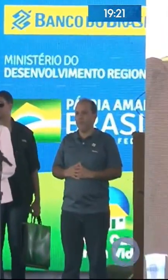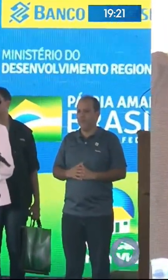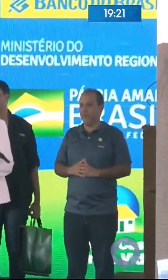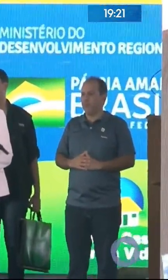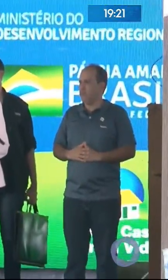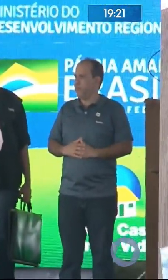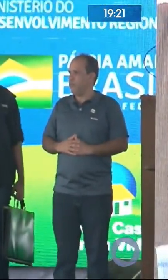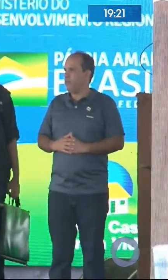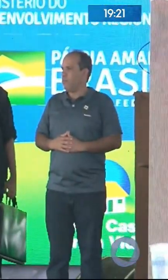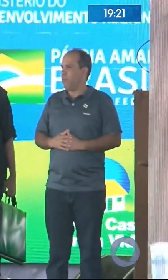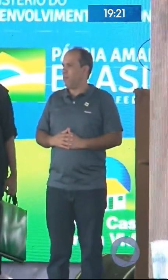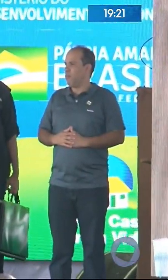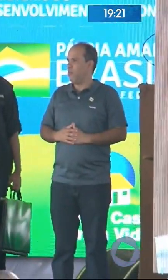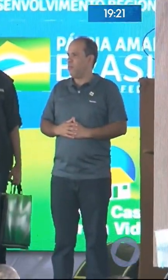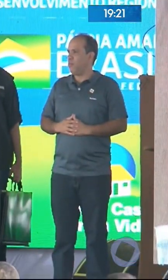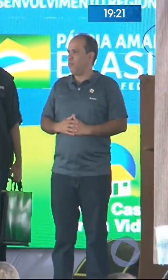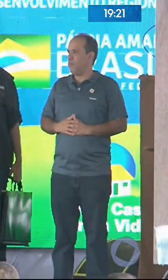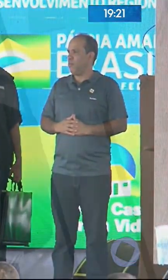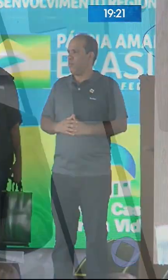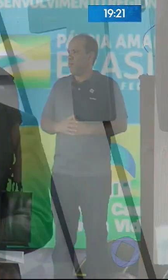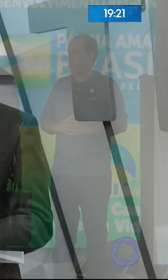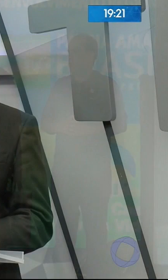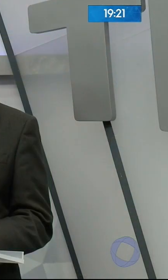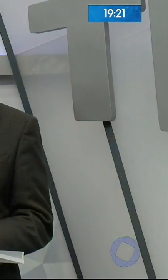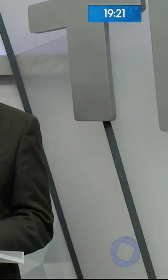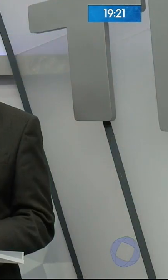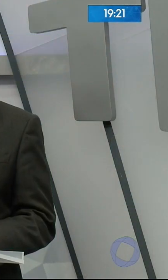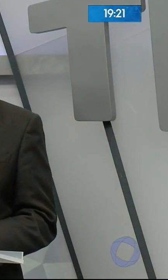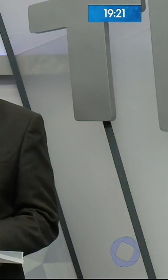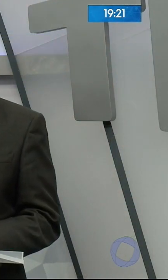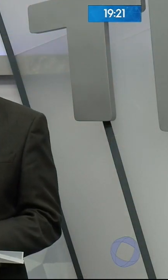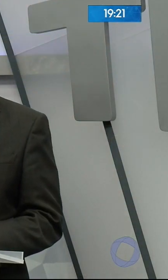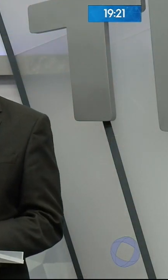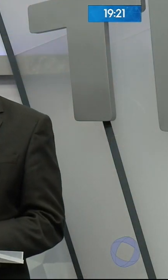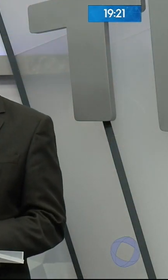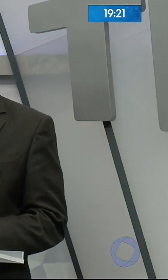Mais de